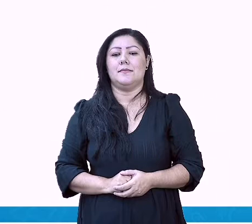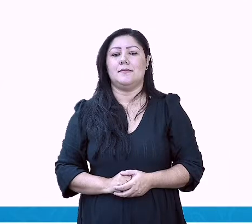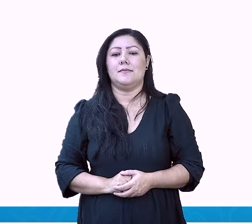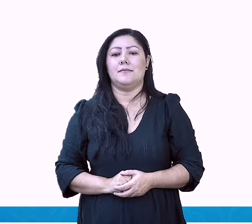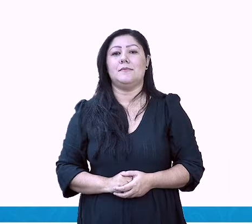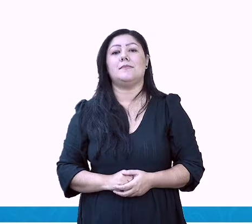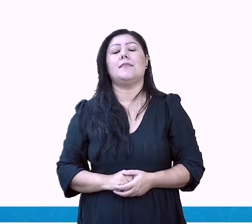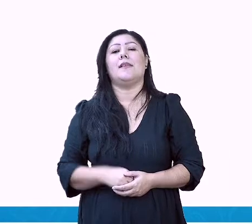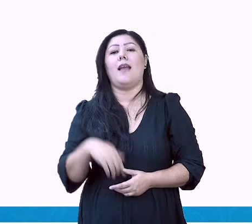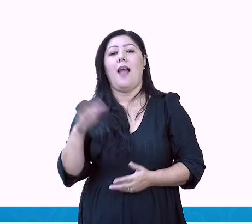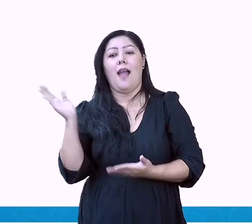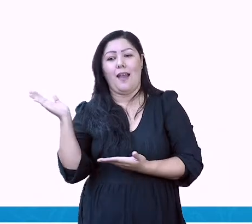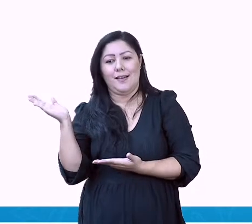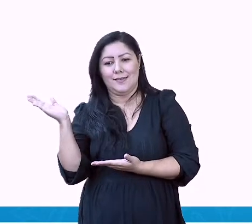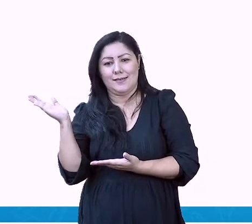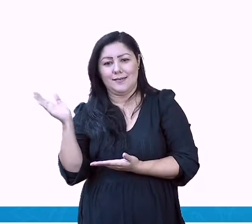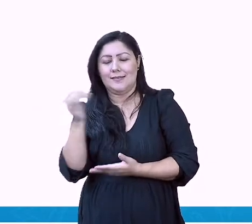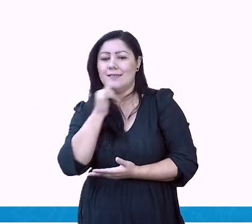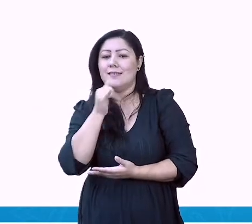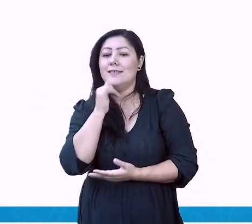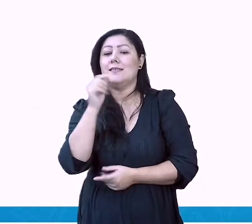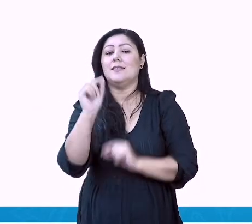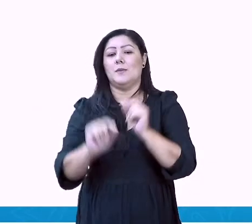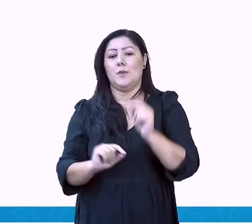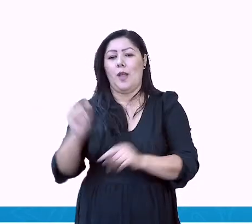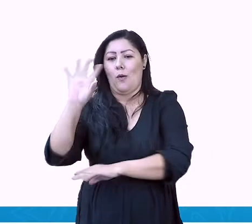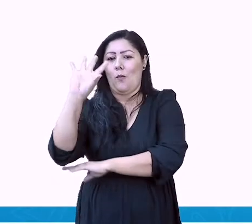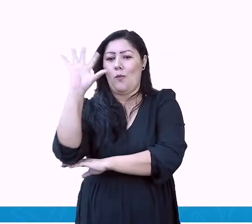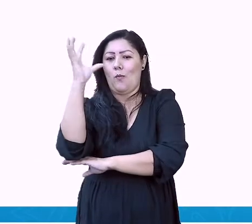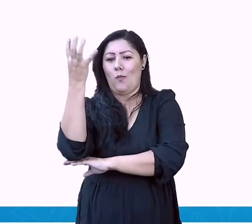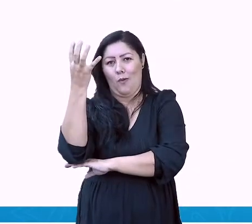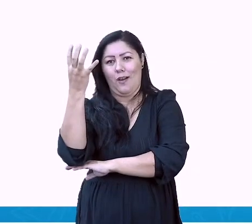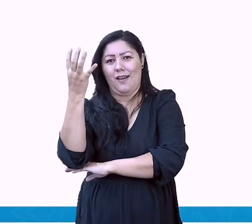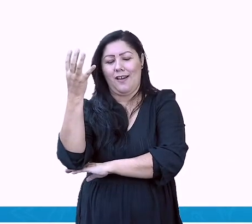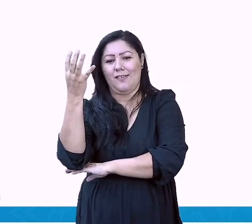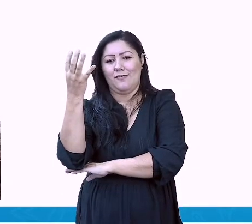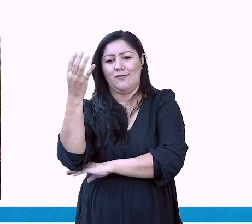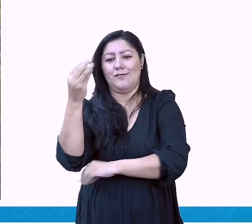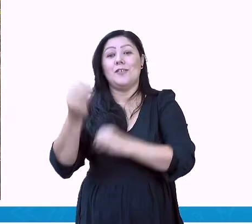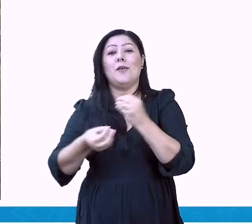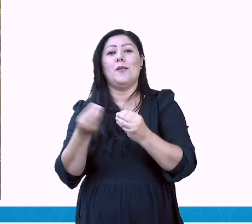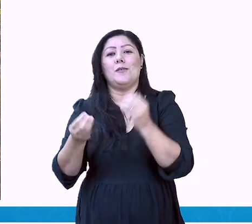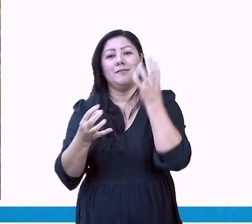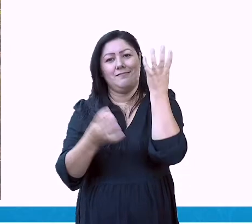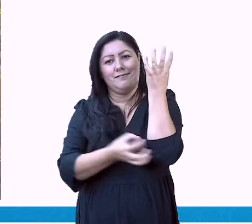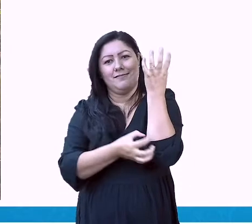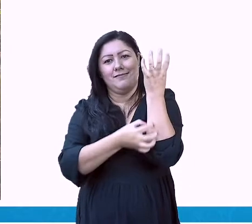E aqui um exemplo de uma árvore do cerrado.